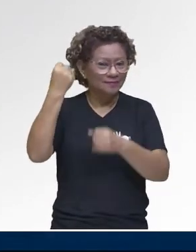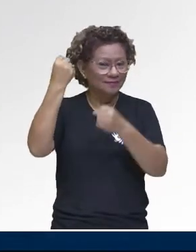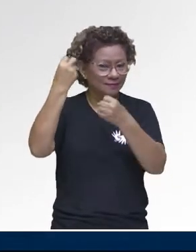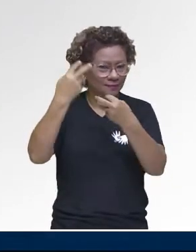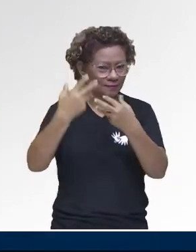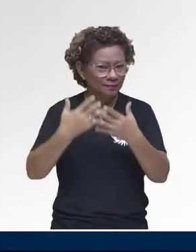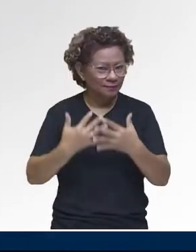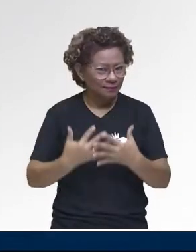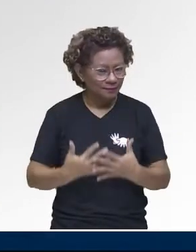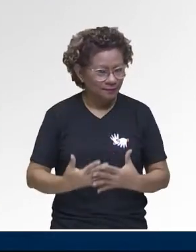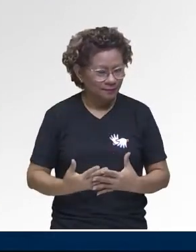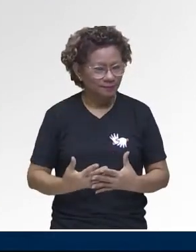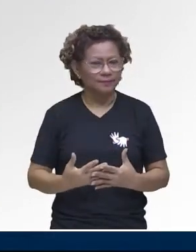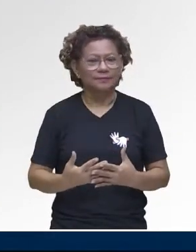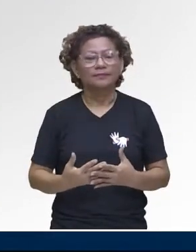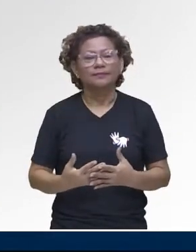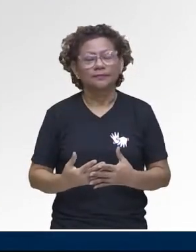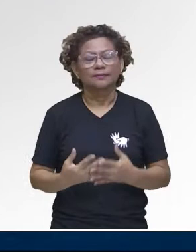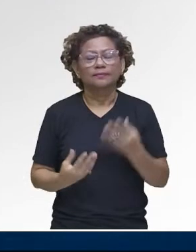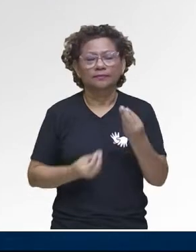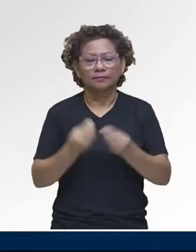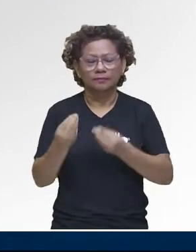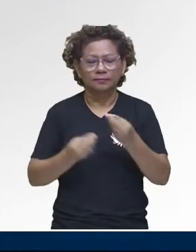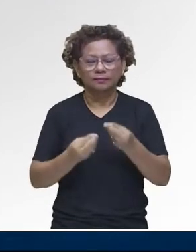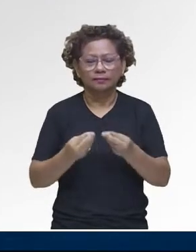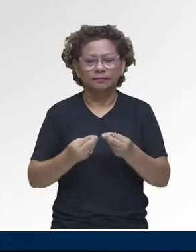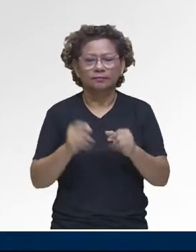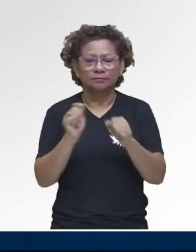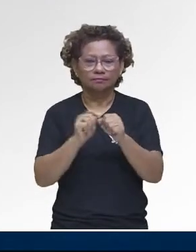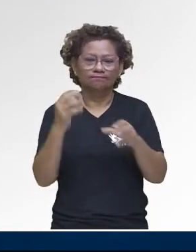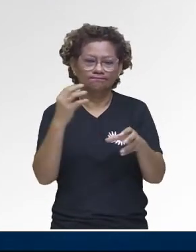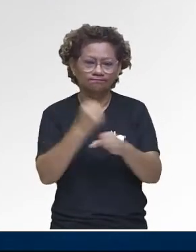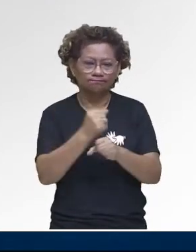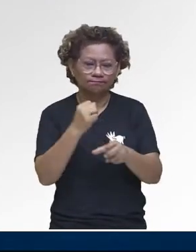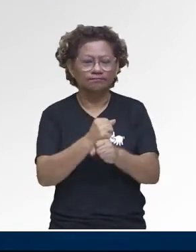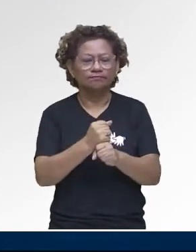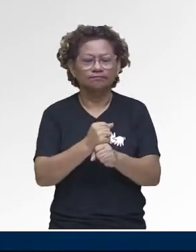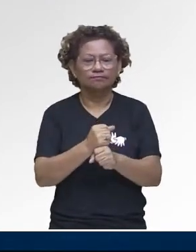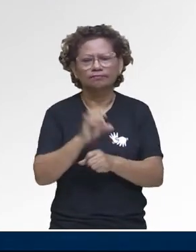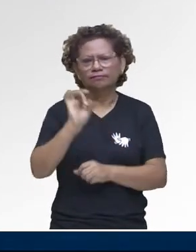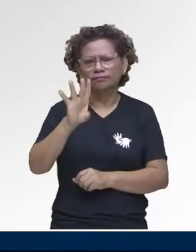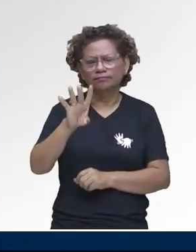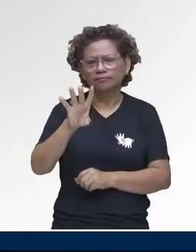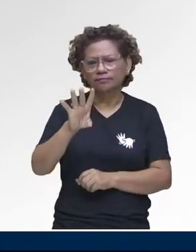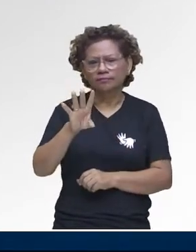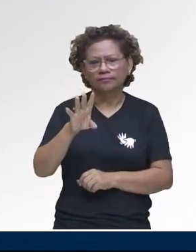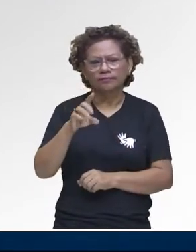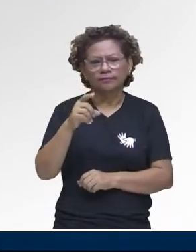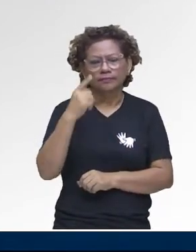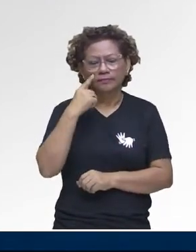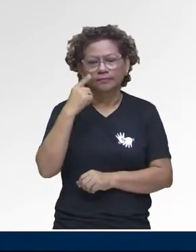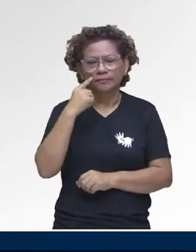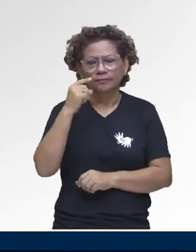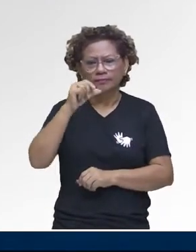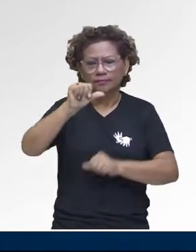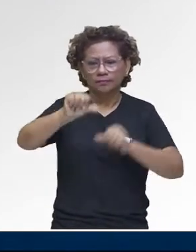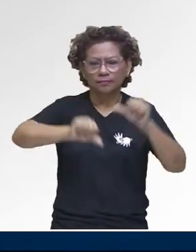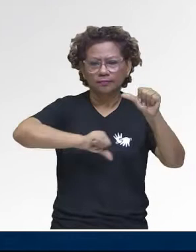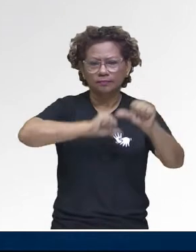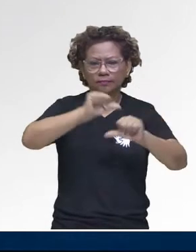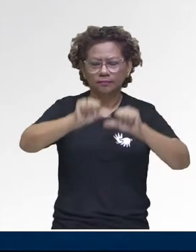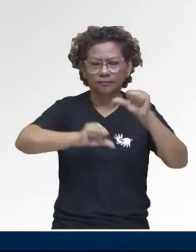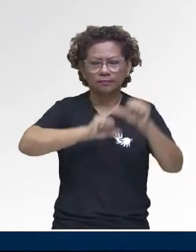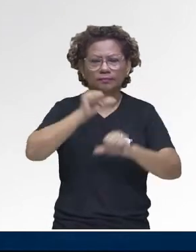multiplicação, esse cálculo. É possível apenas fazer o encaminhar da vírgula. Se a